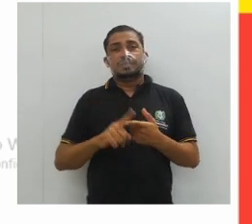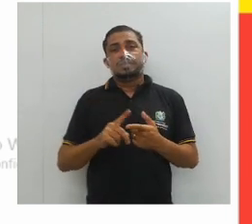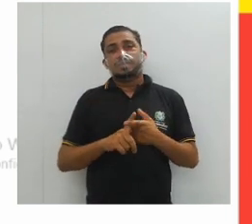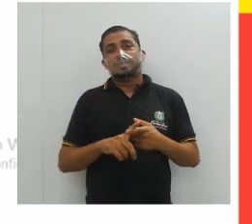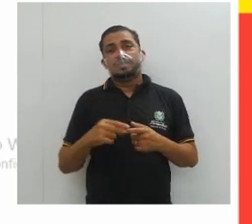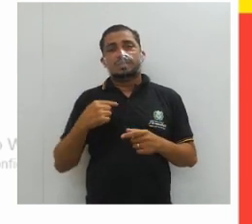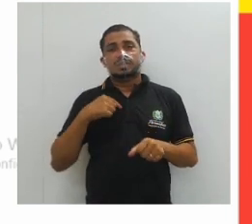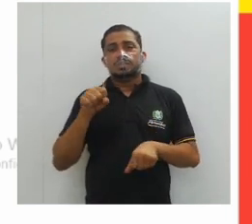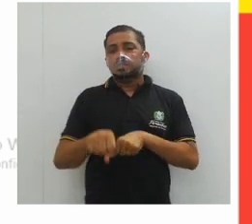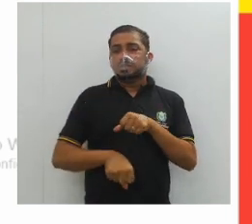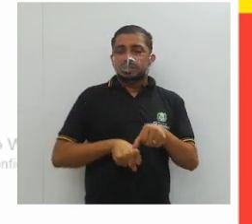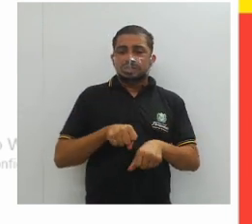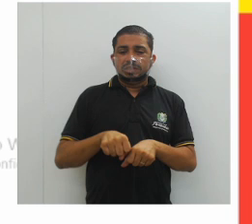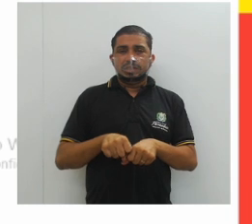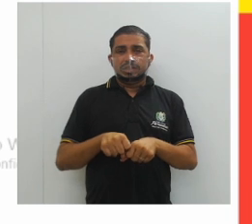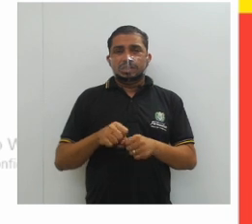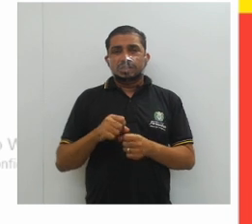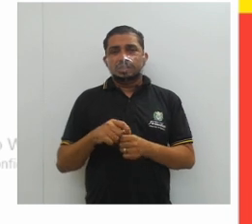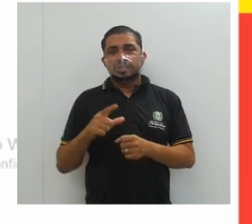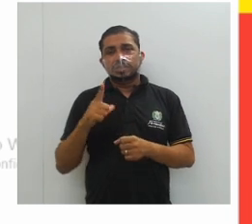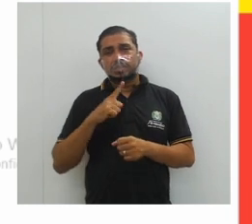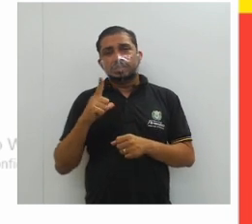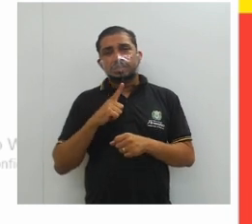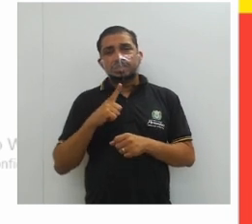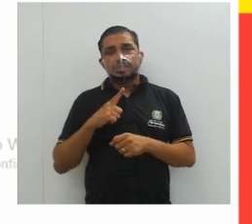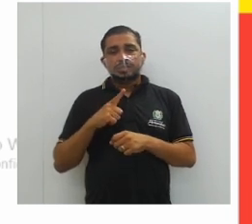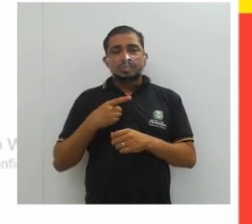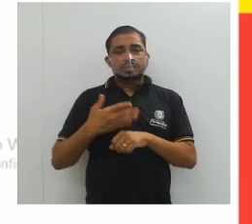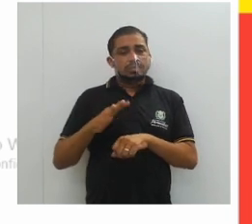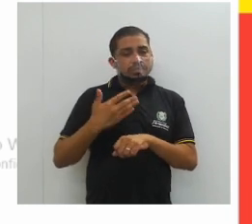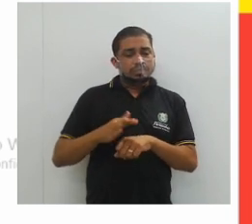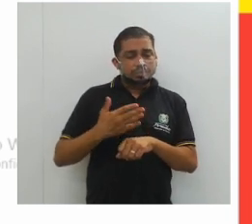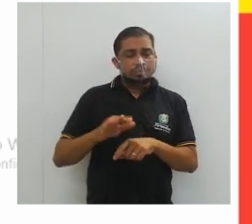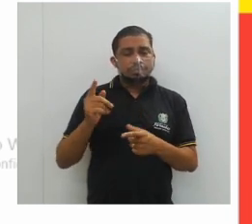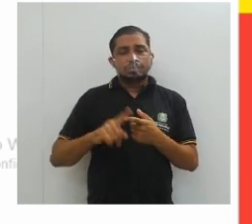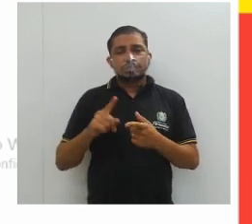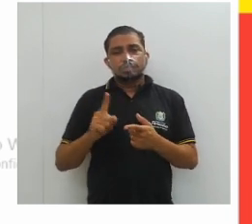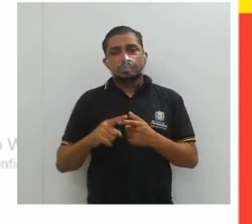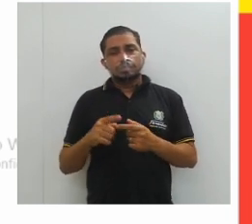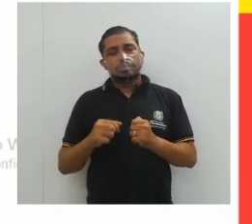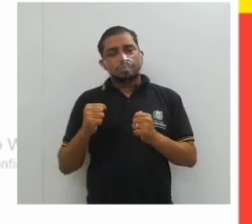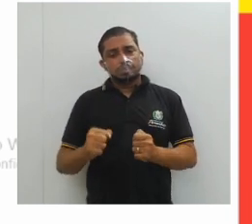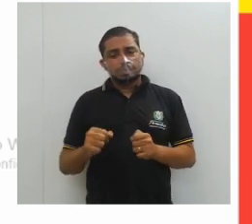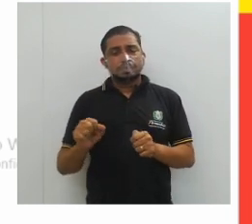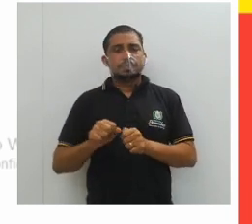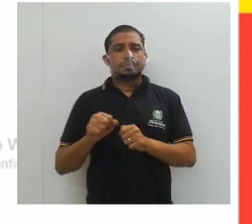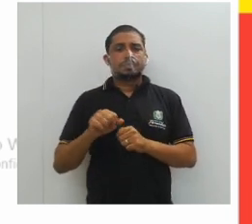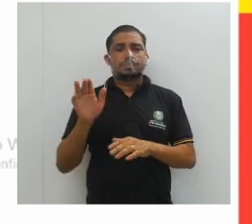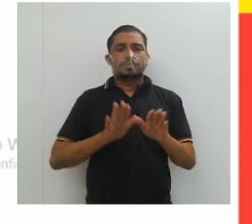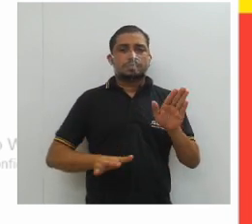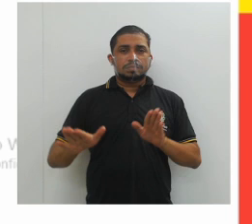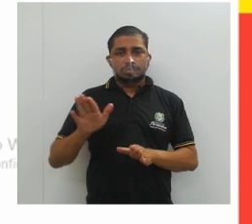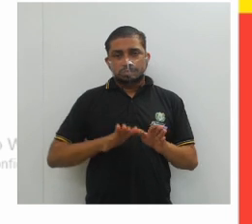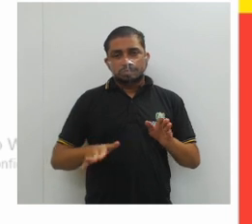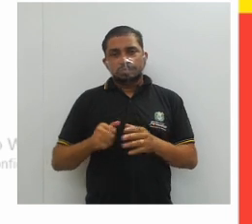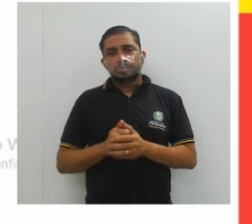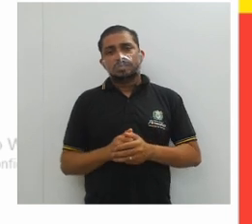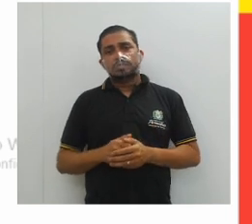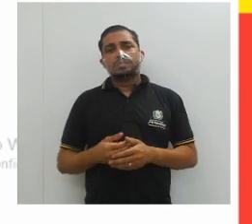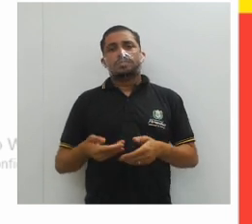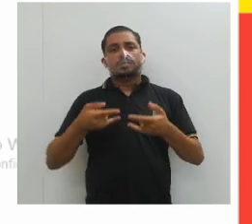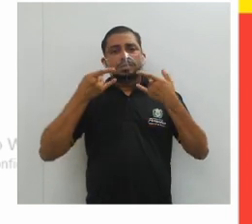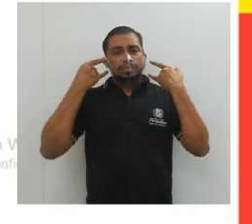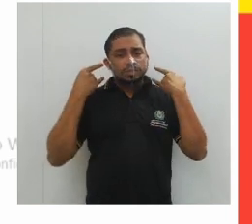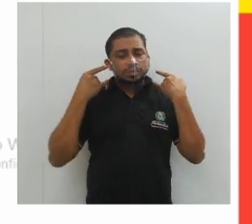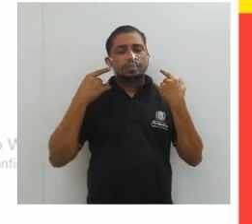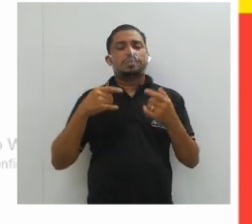eu a pedalar, e aí Singudão tem feito seus exercícios também, né? Sempre que puder, ali com todo cuidado, saindo de máscara, mas